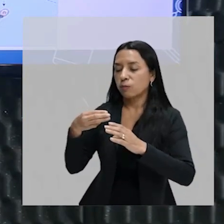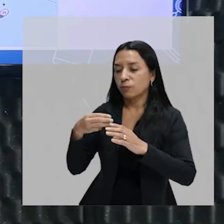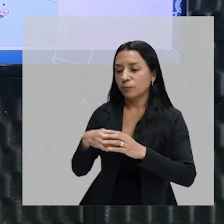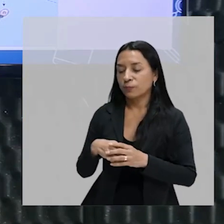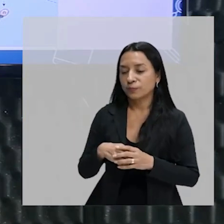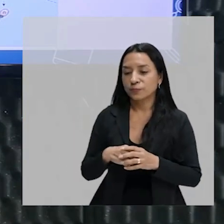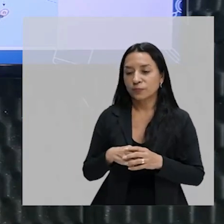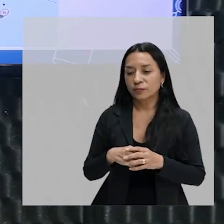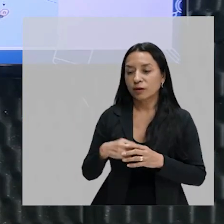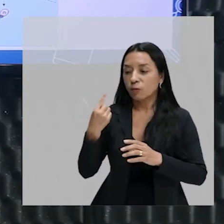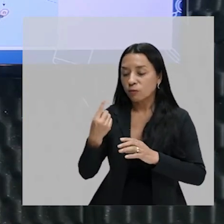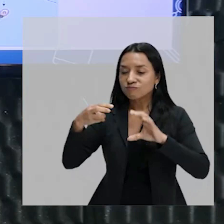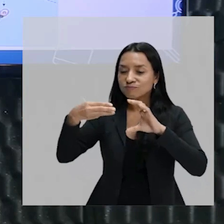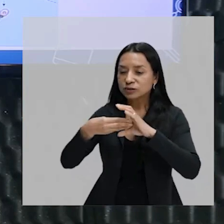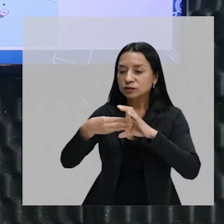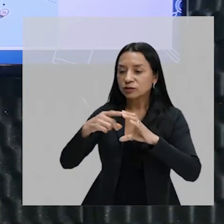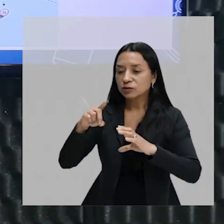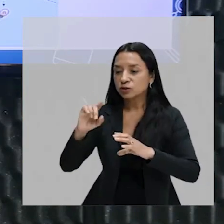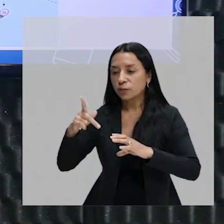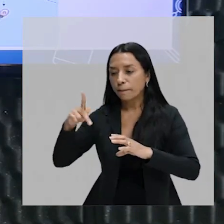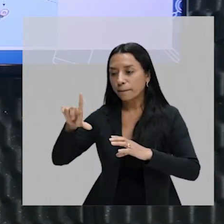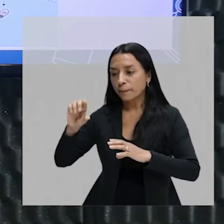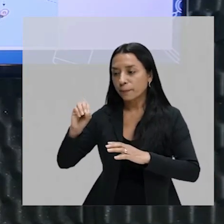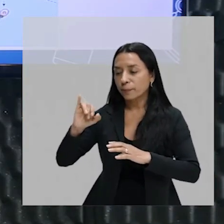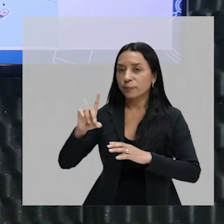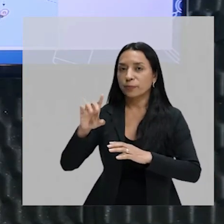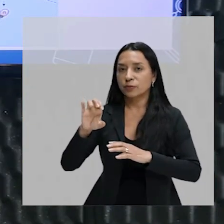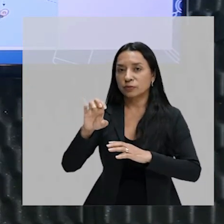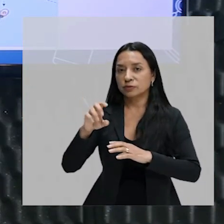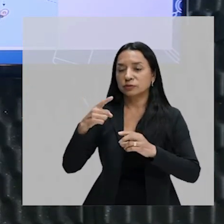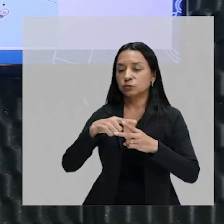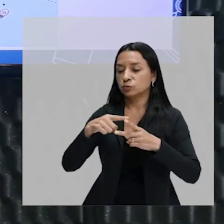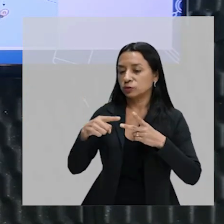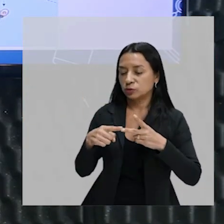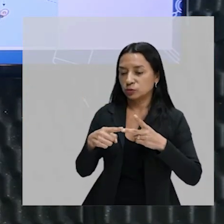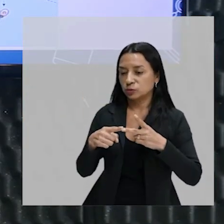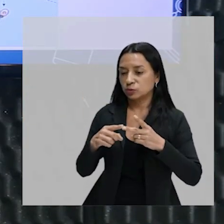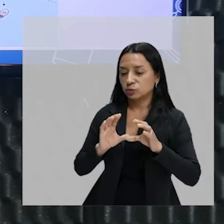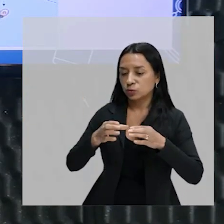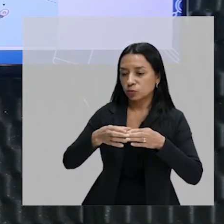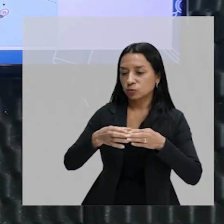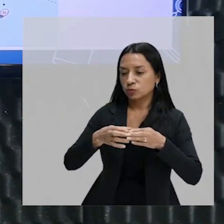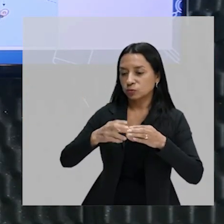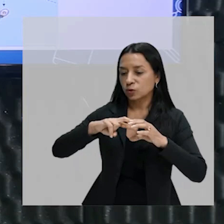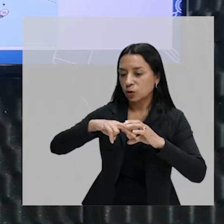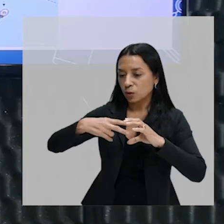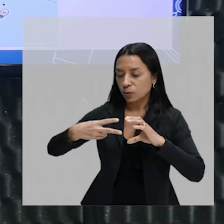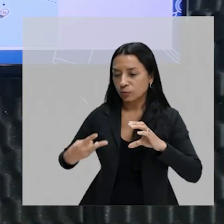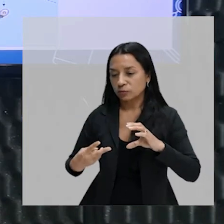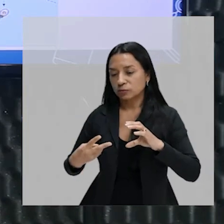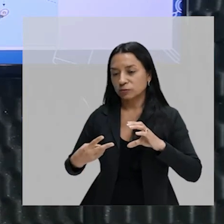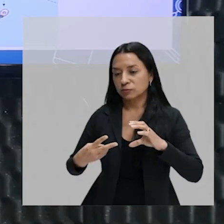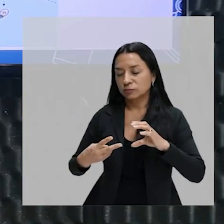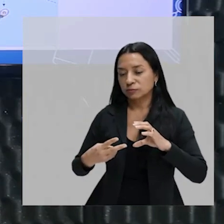uma célula diploide ou seja uma célula que tem dois conjuntos cromossômicos ela